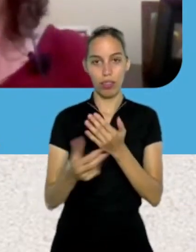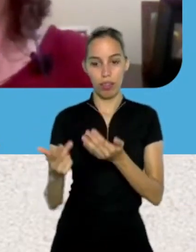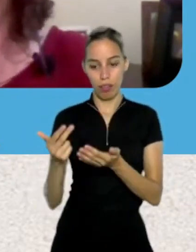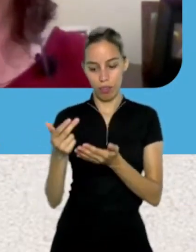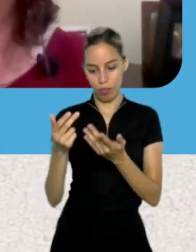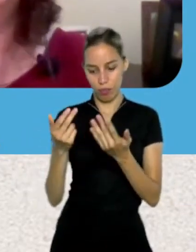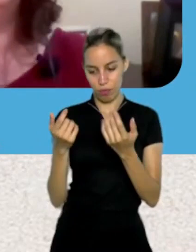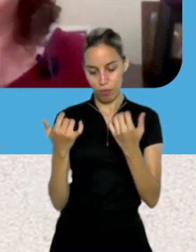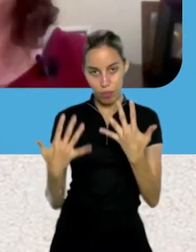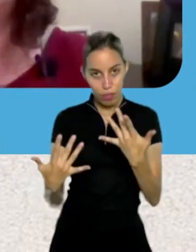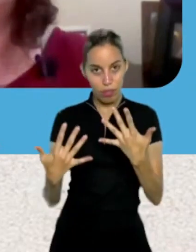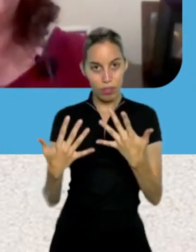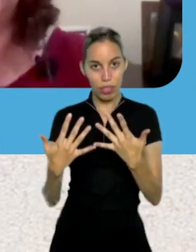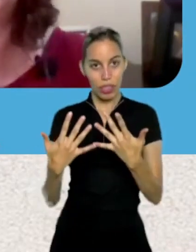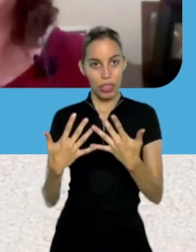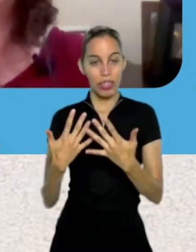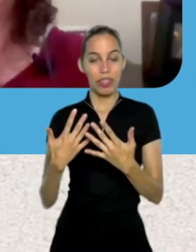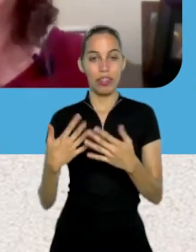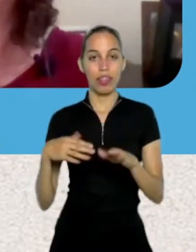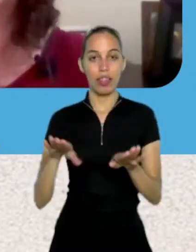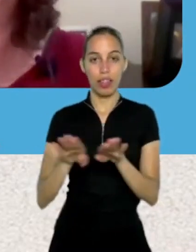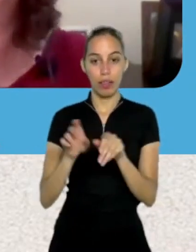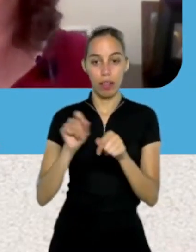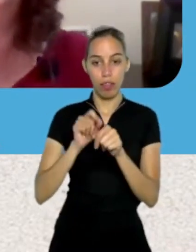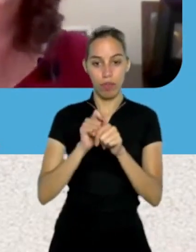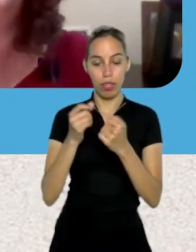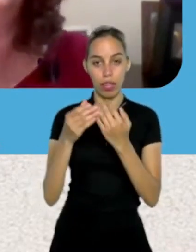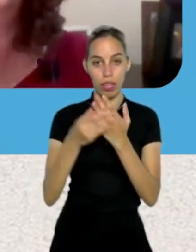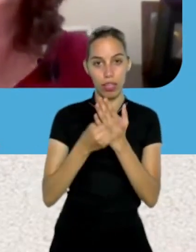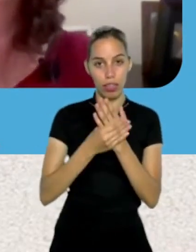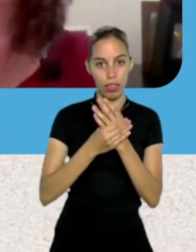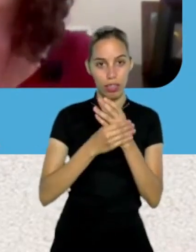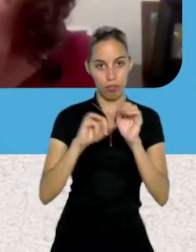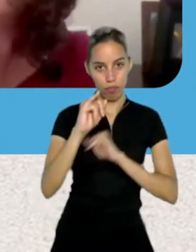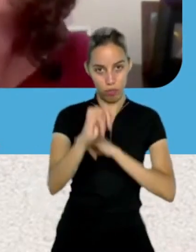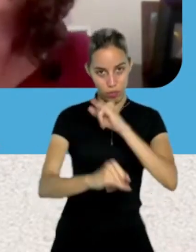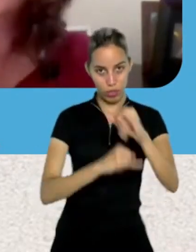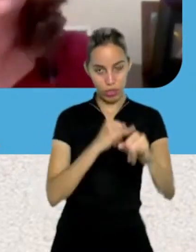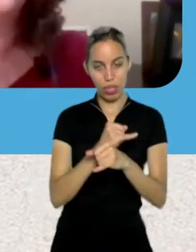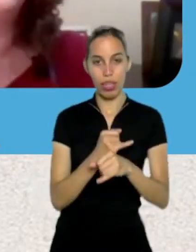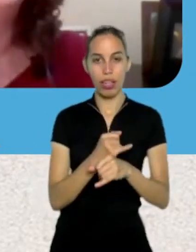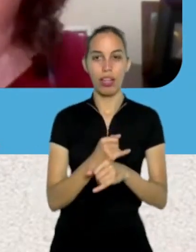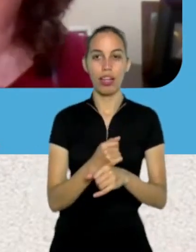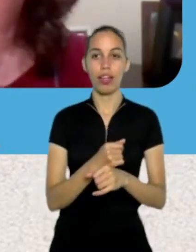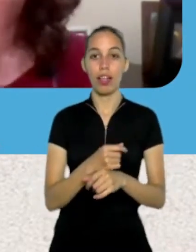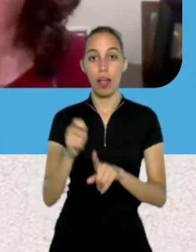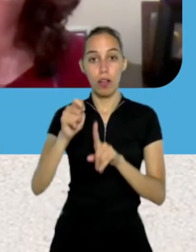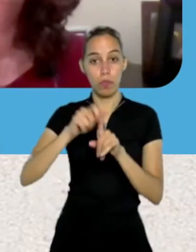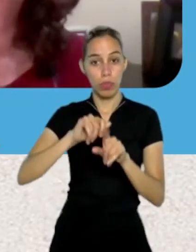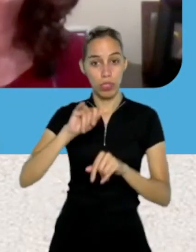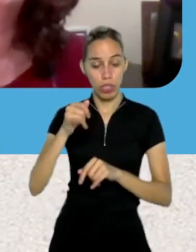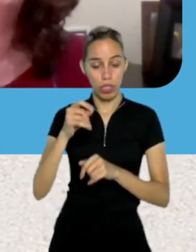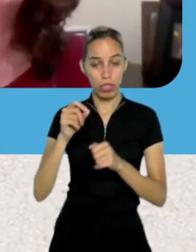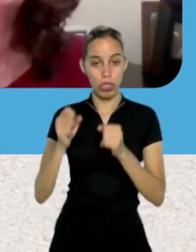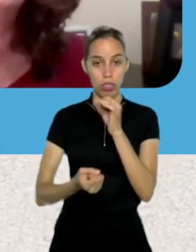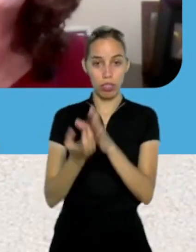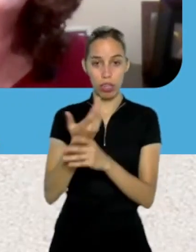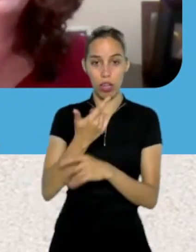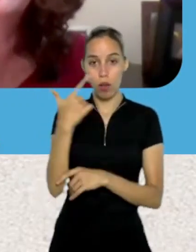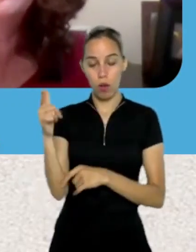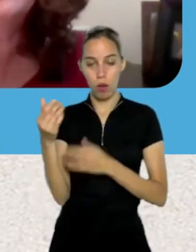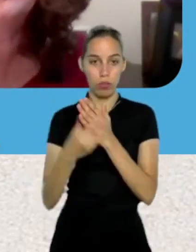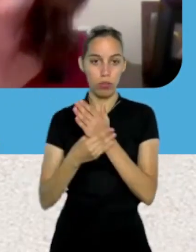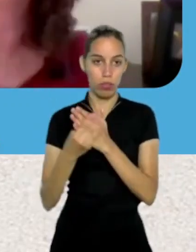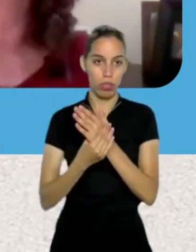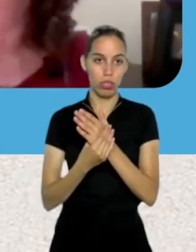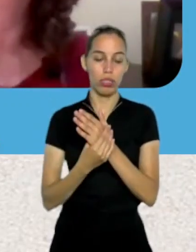né? Esse janeiro eu vou lançar um outro livro artesanal com uma outra proposta de